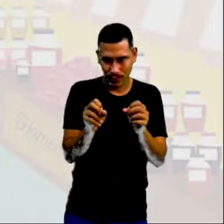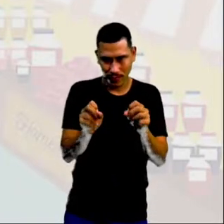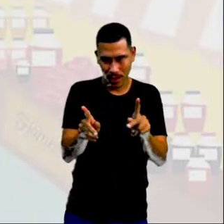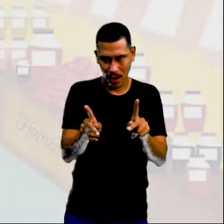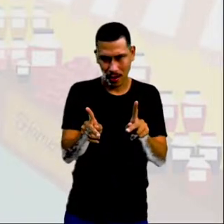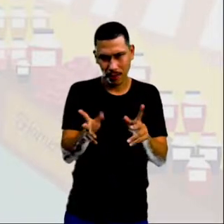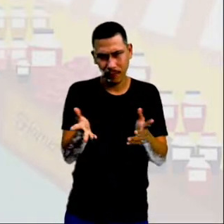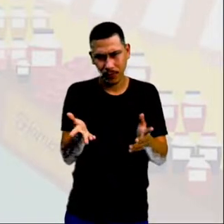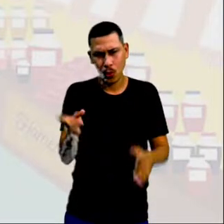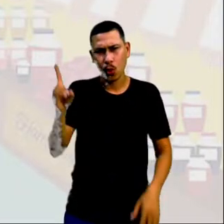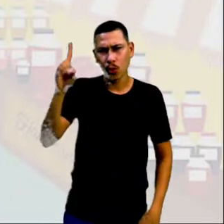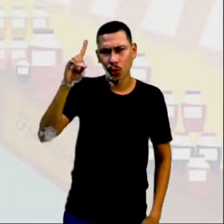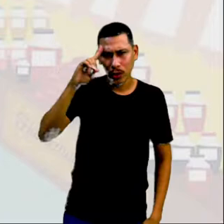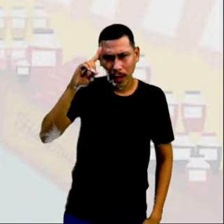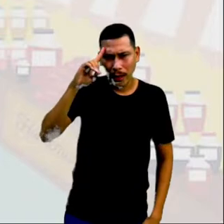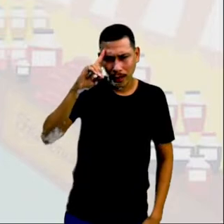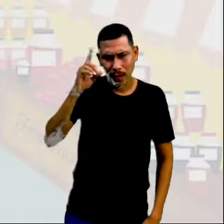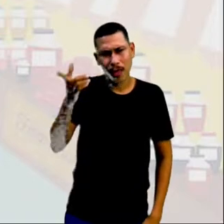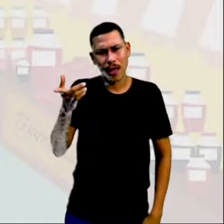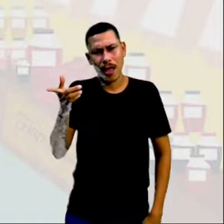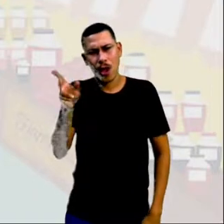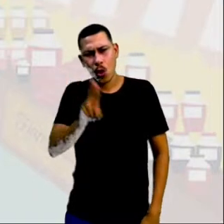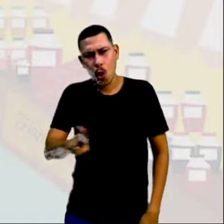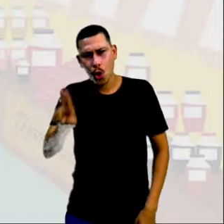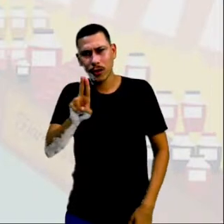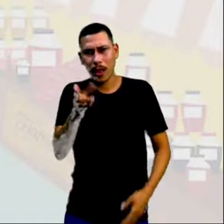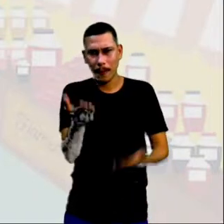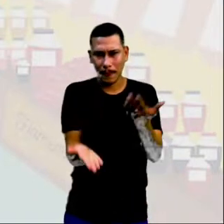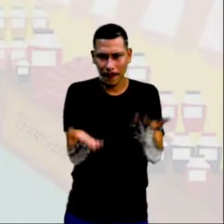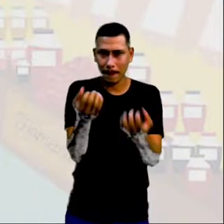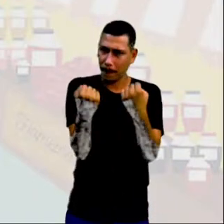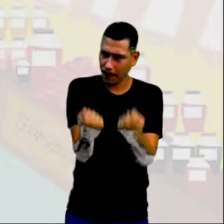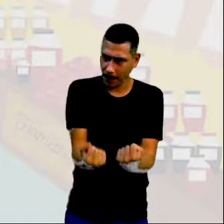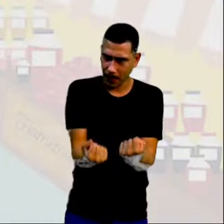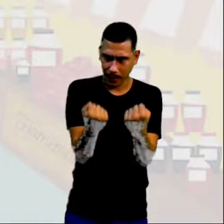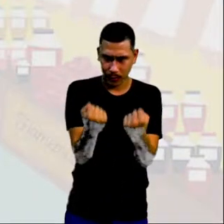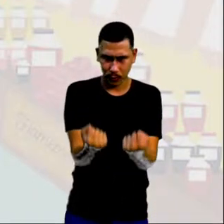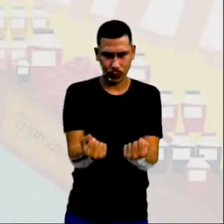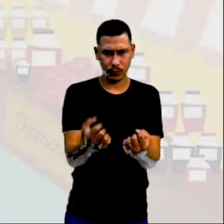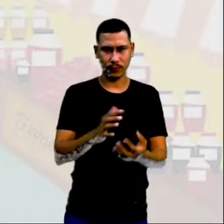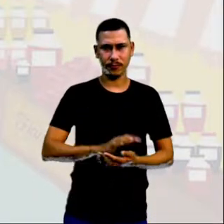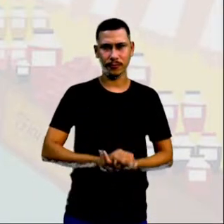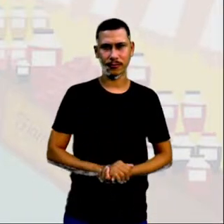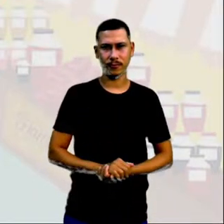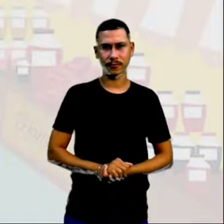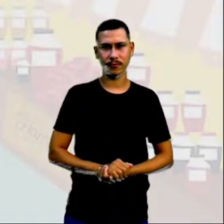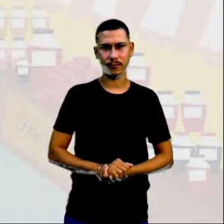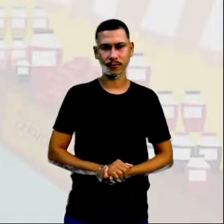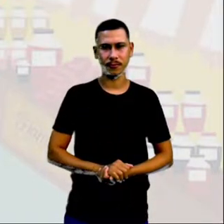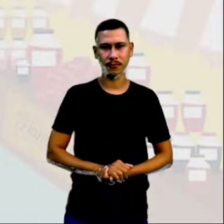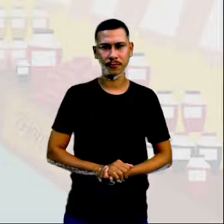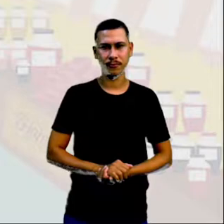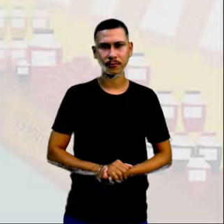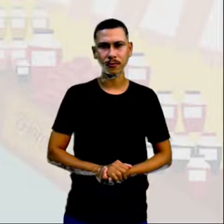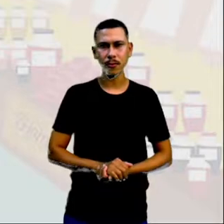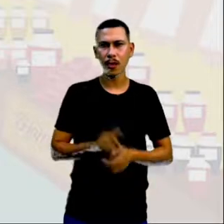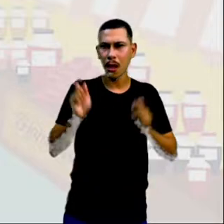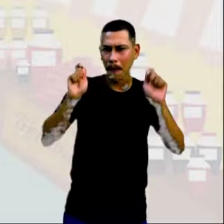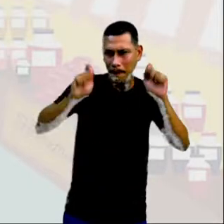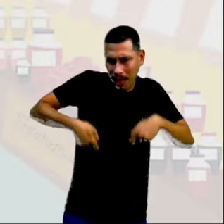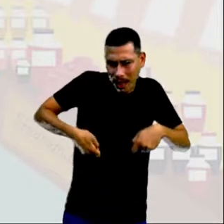gente popularmente chama de peso, tá bom? E aí, a gente conseguir